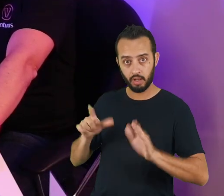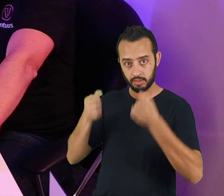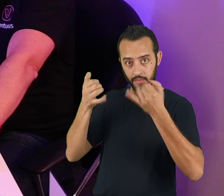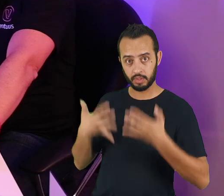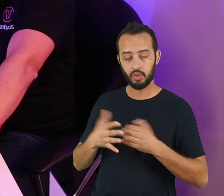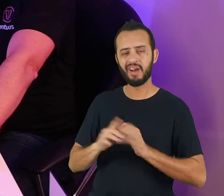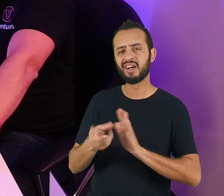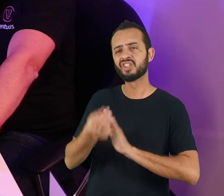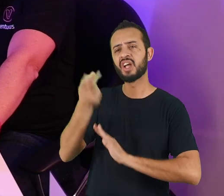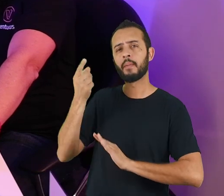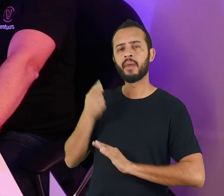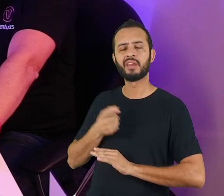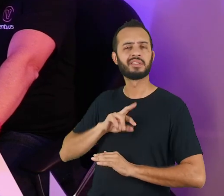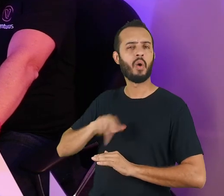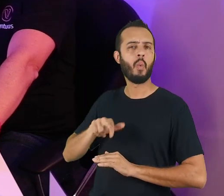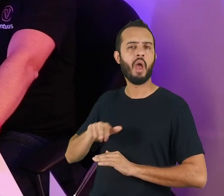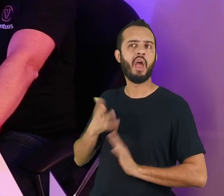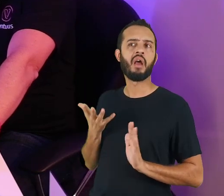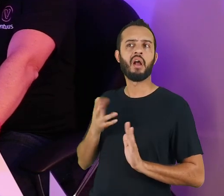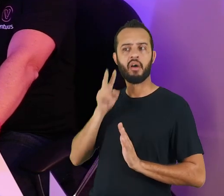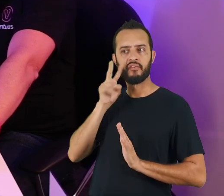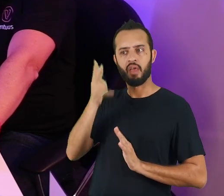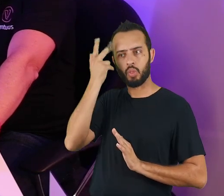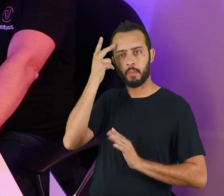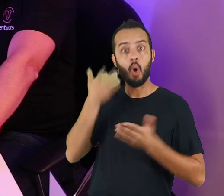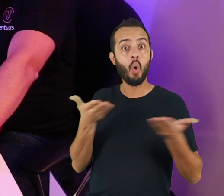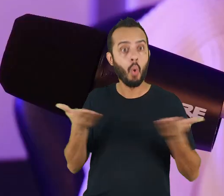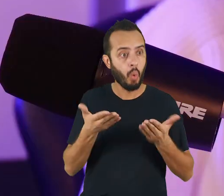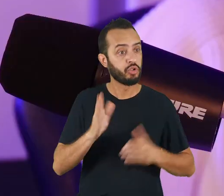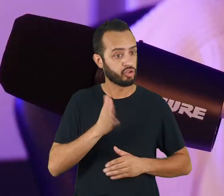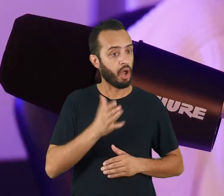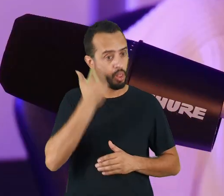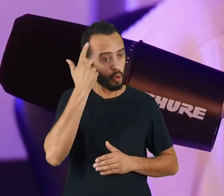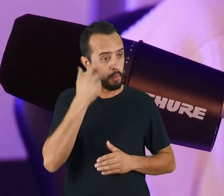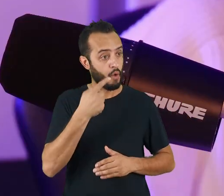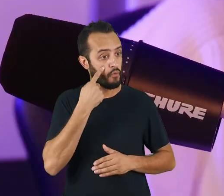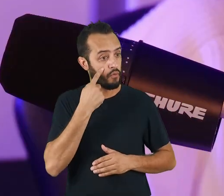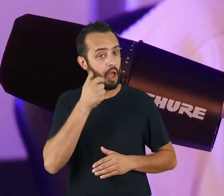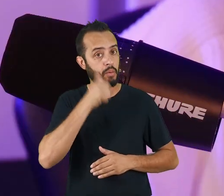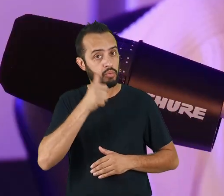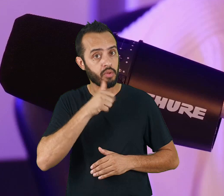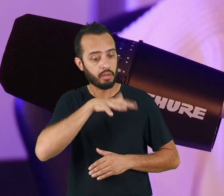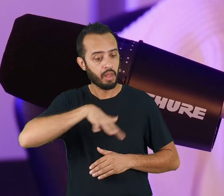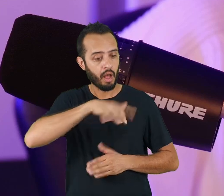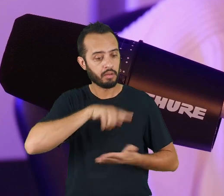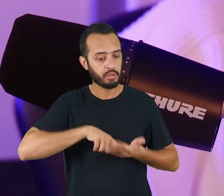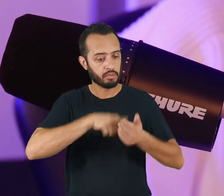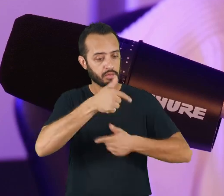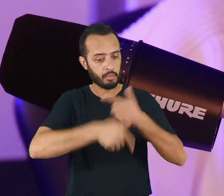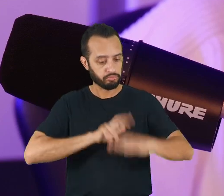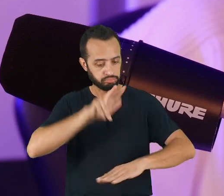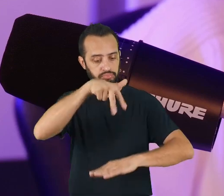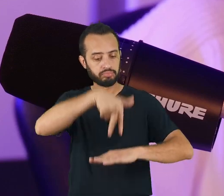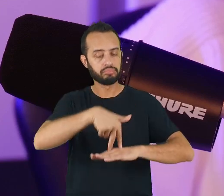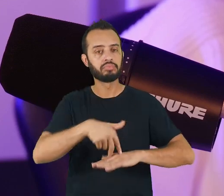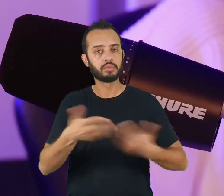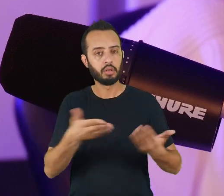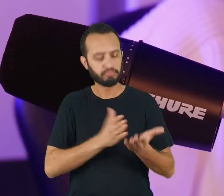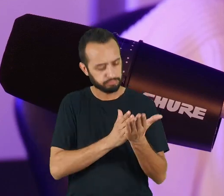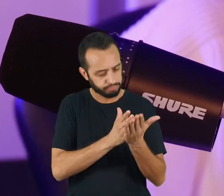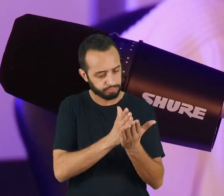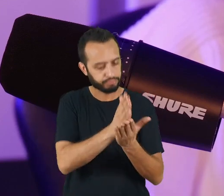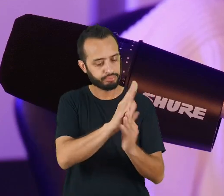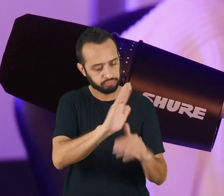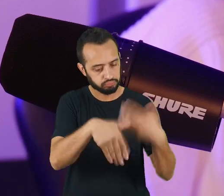antigamente não era tão comum hoje a gente já já vê mais mulheres Então acho que o rumo é ir crescendo cada vez